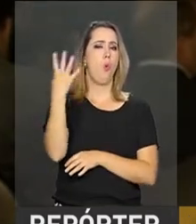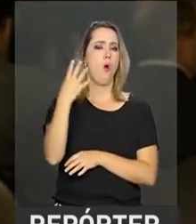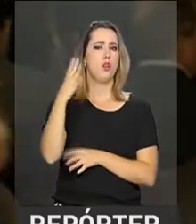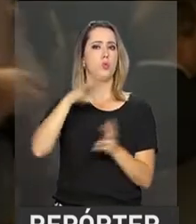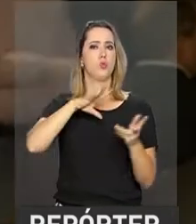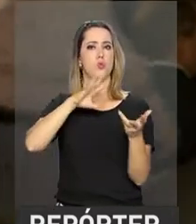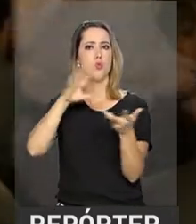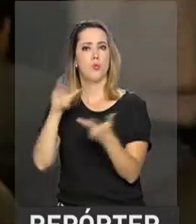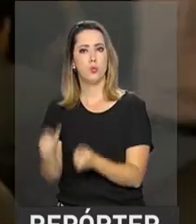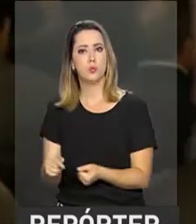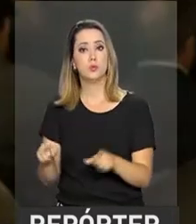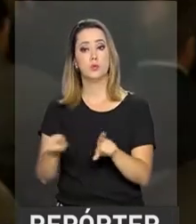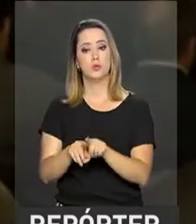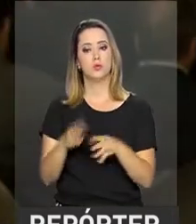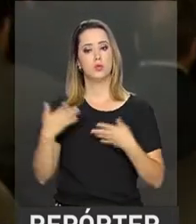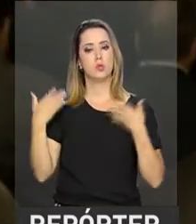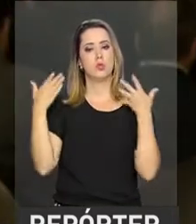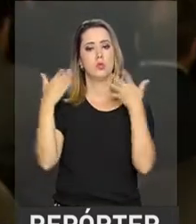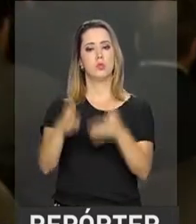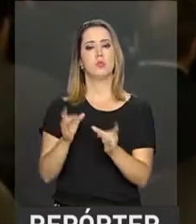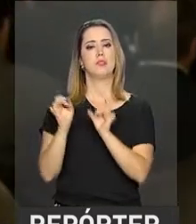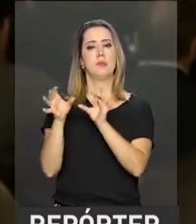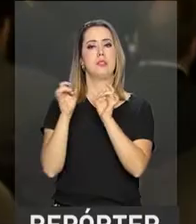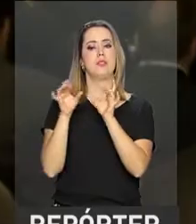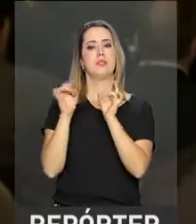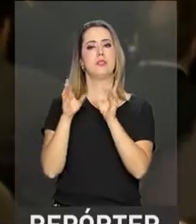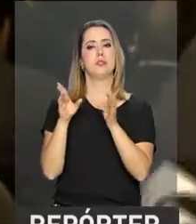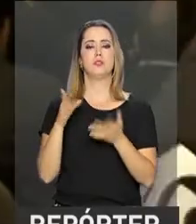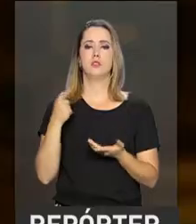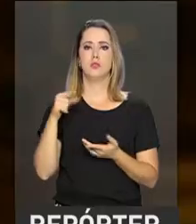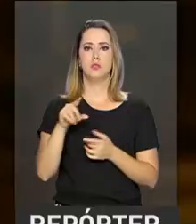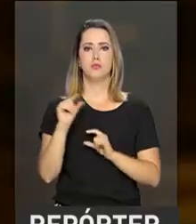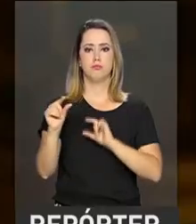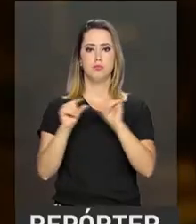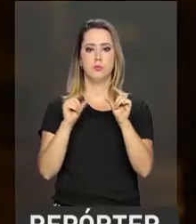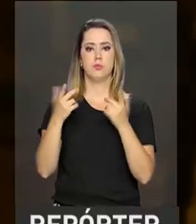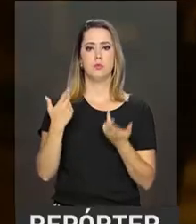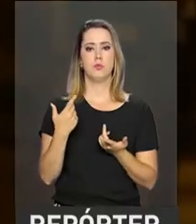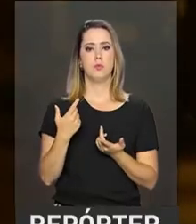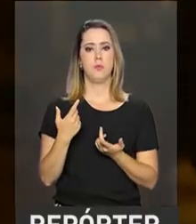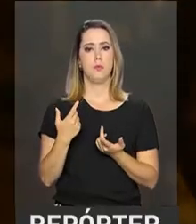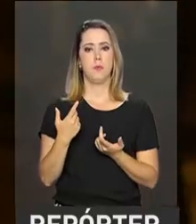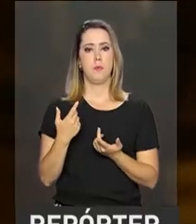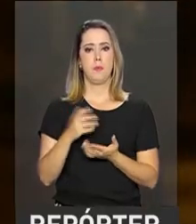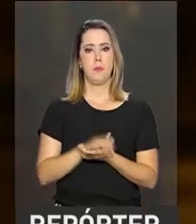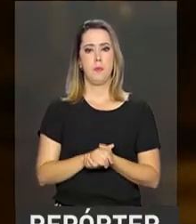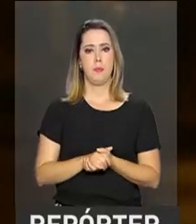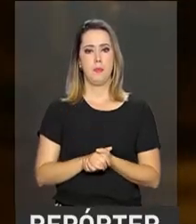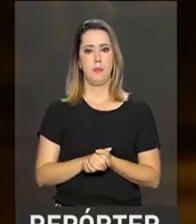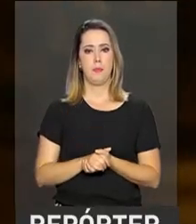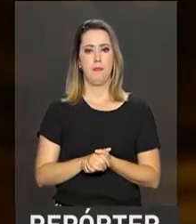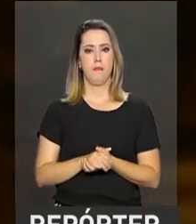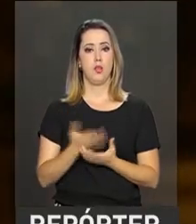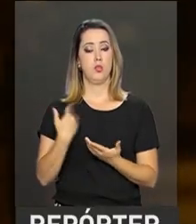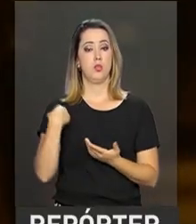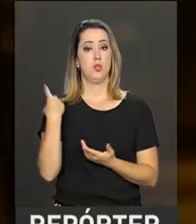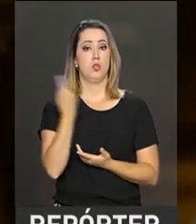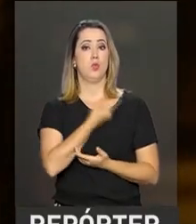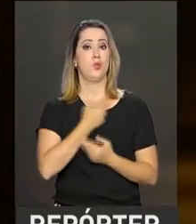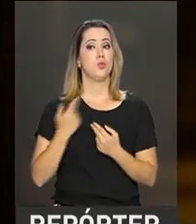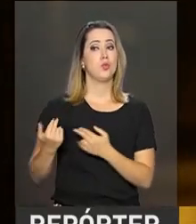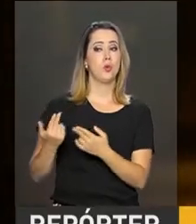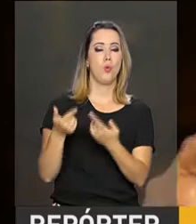ea gente participa na exportação um pouco nós não deixamos nada a desejar em nenhum